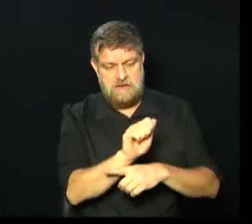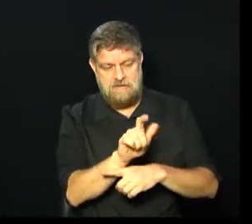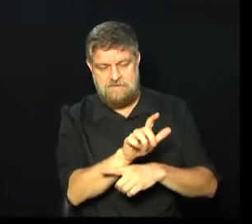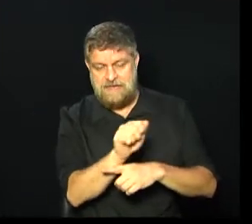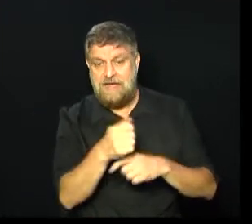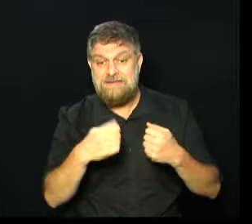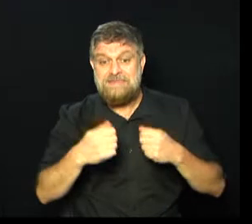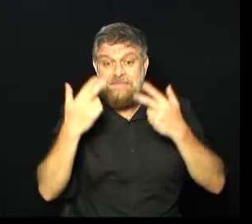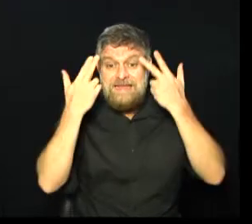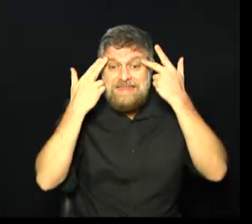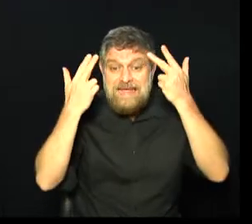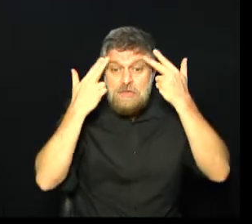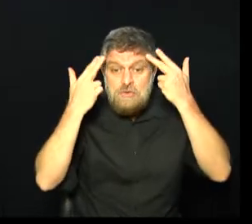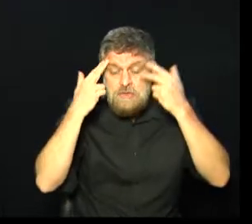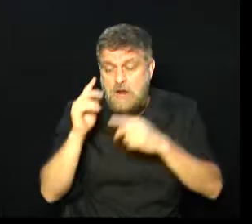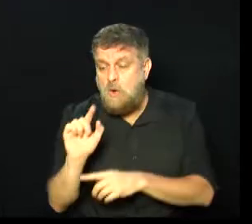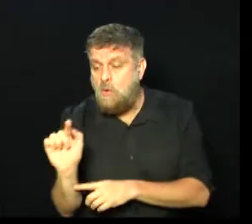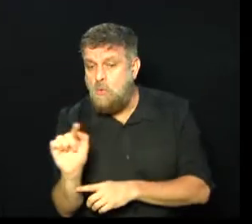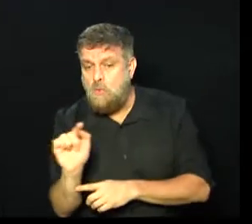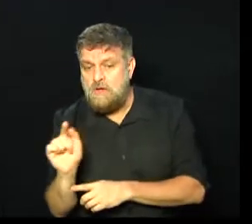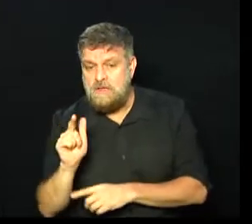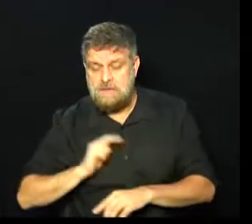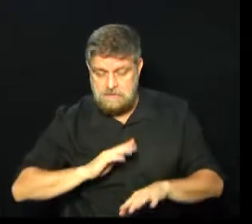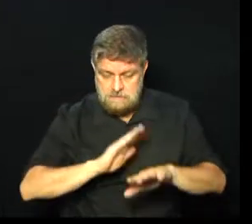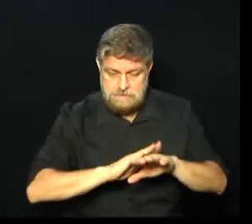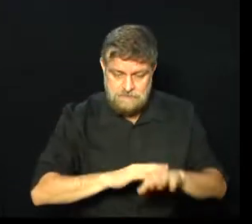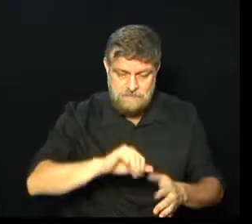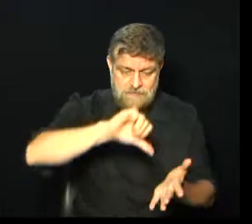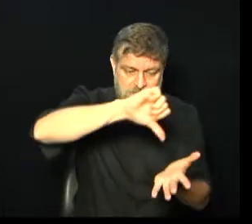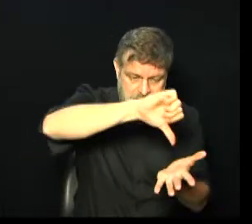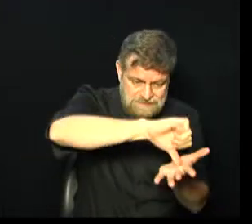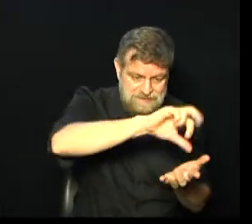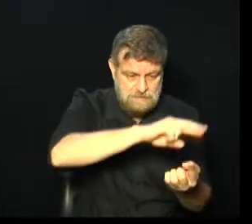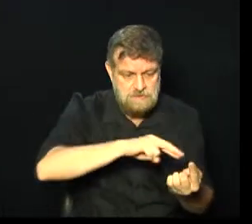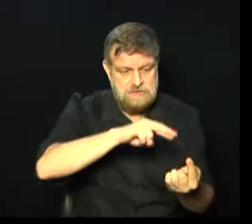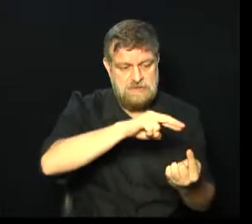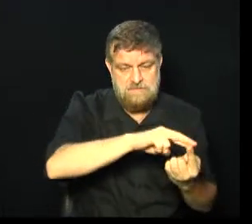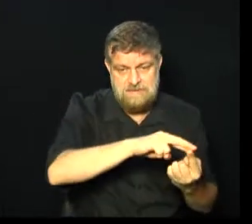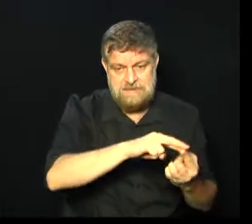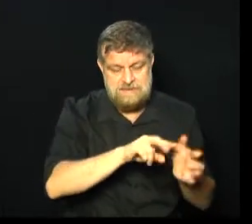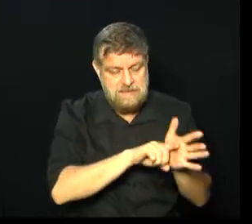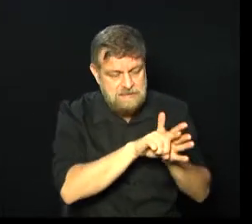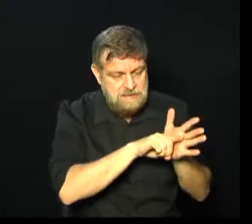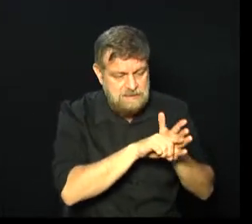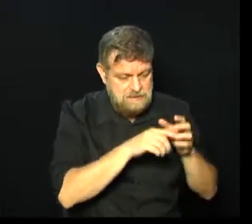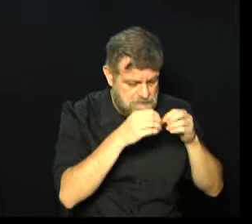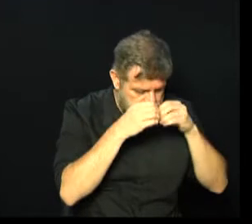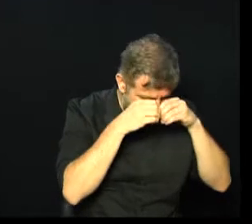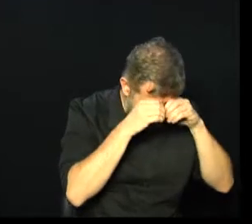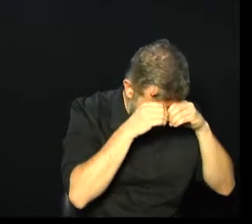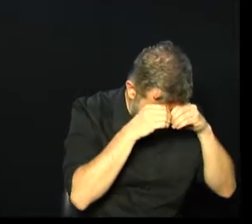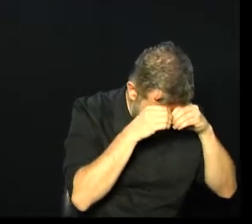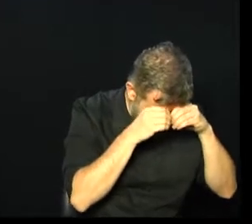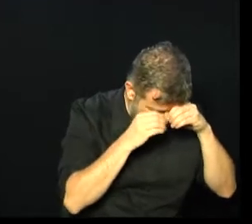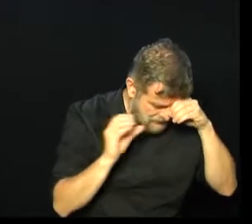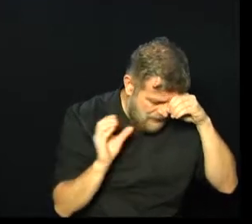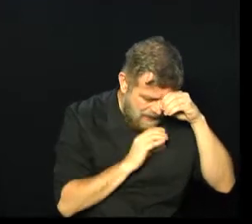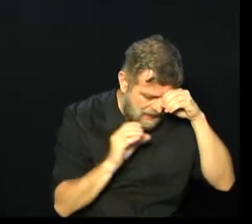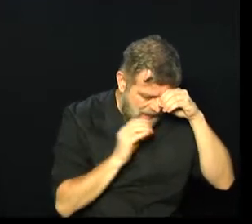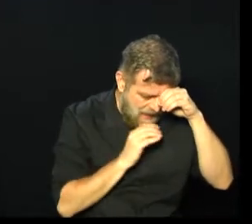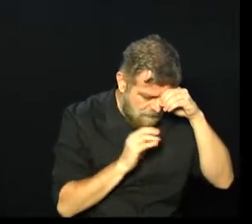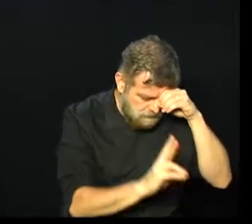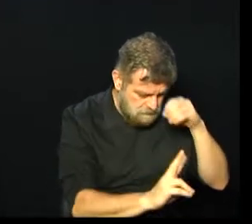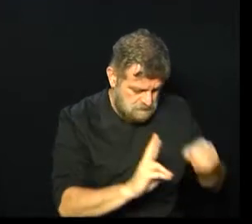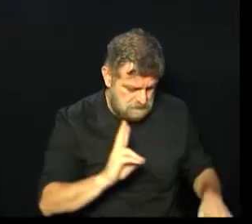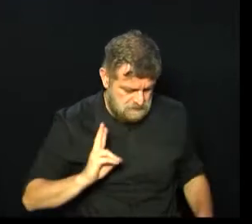natural, seria bem feito. Para agilizar as biópsias, para agilizar os resultados da biópsia, para